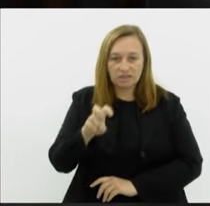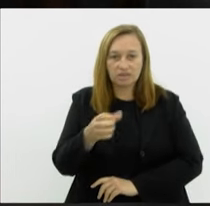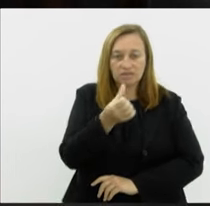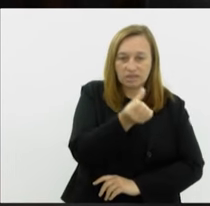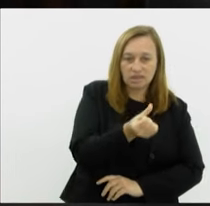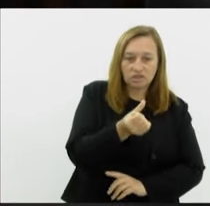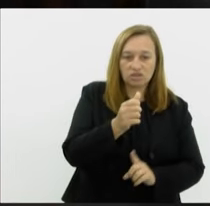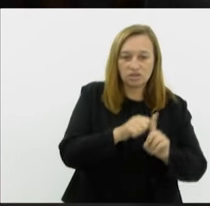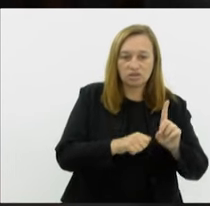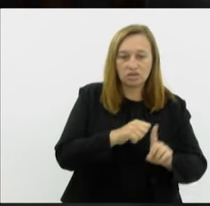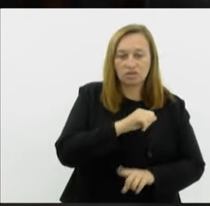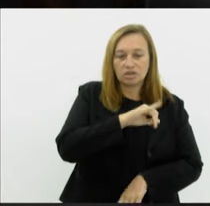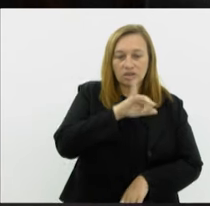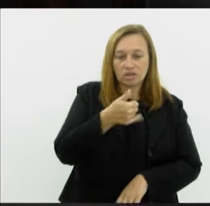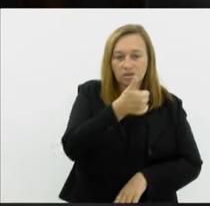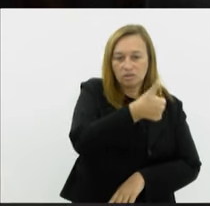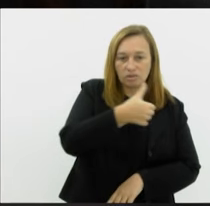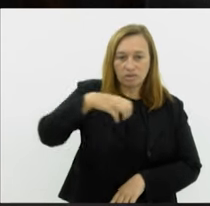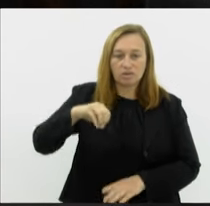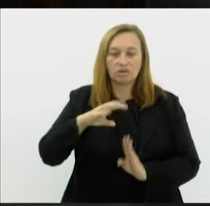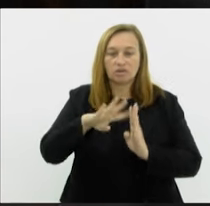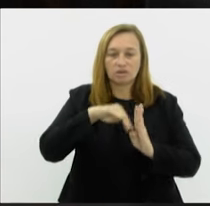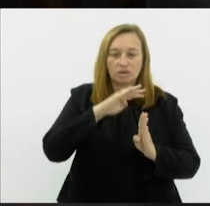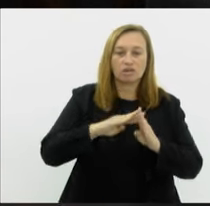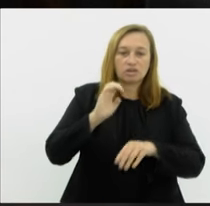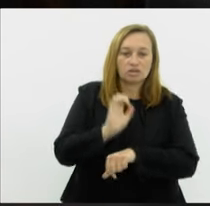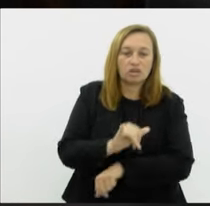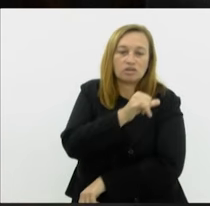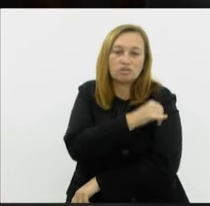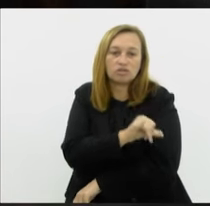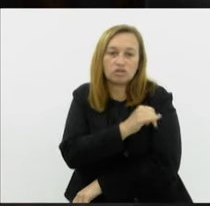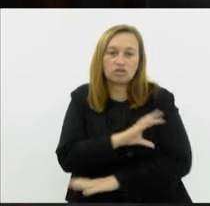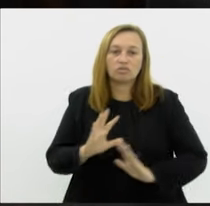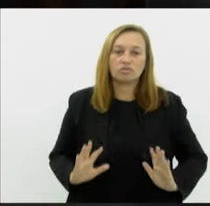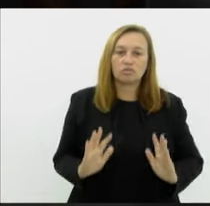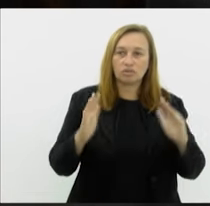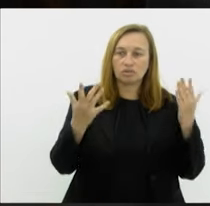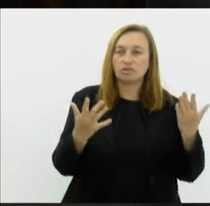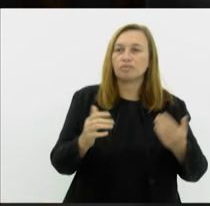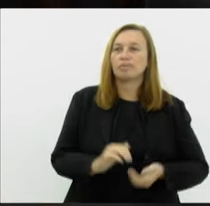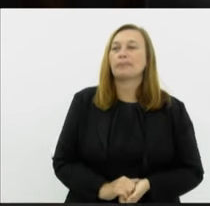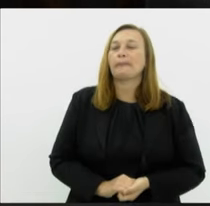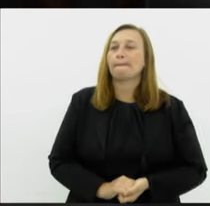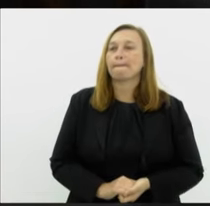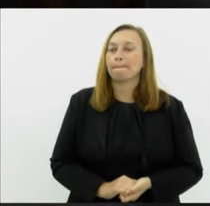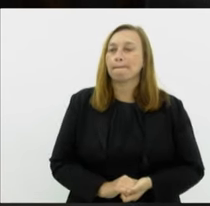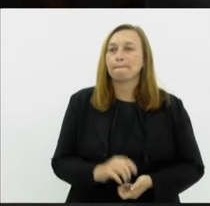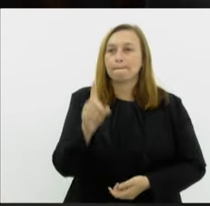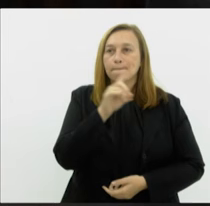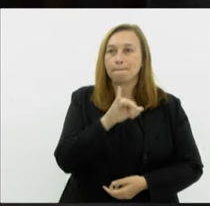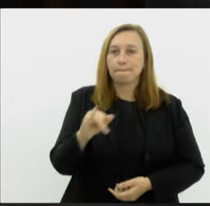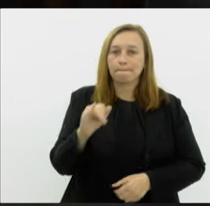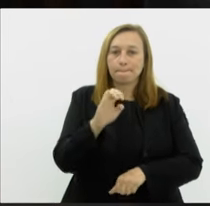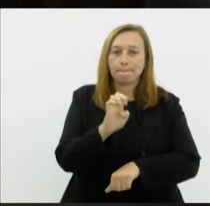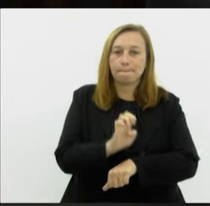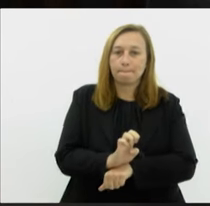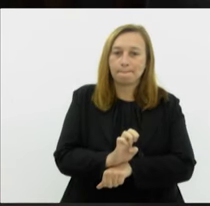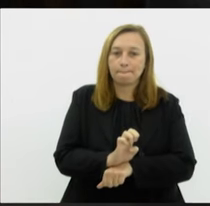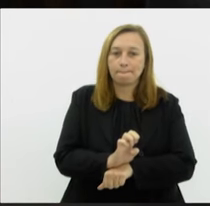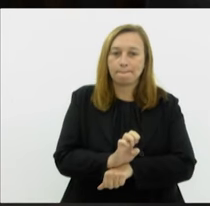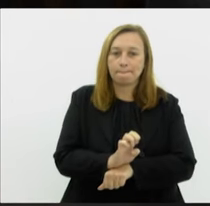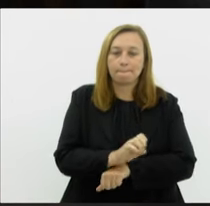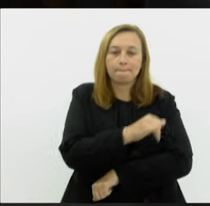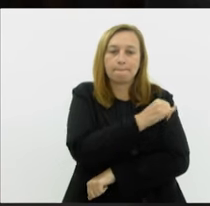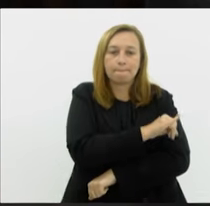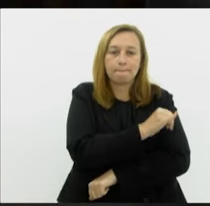2010, instituindo no calendário oficial de eventos do Estado do Rio o Dia Estadual do